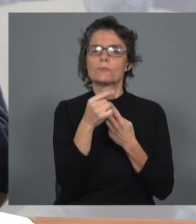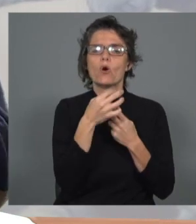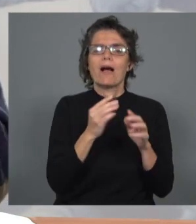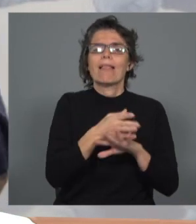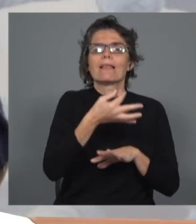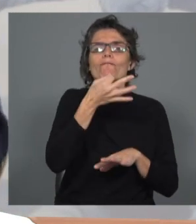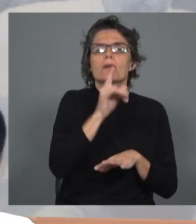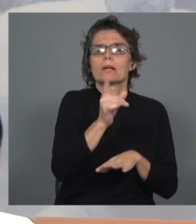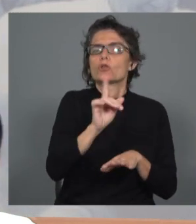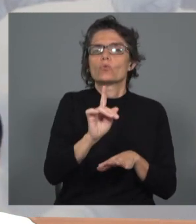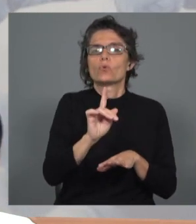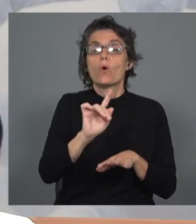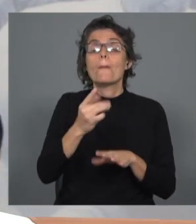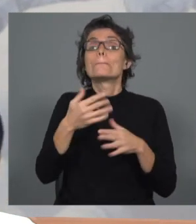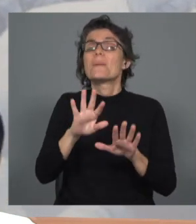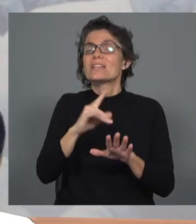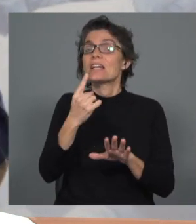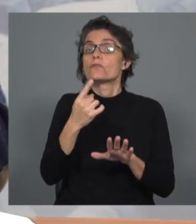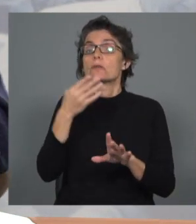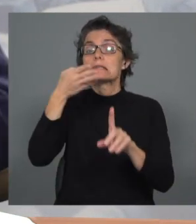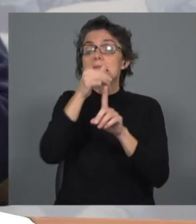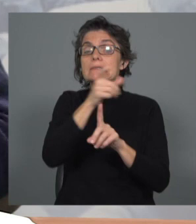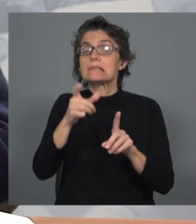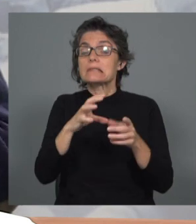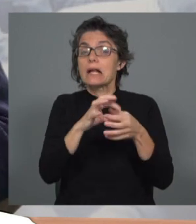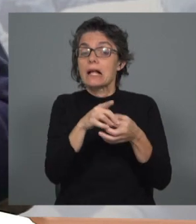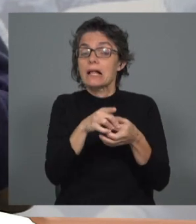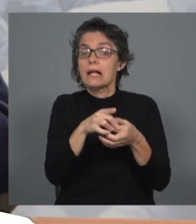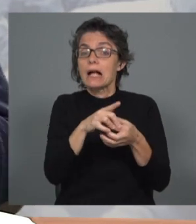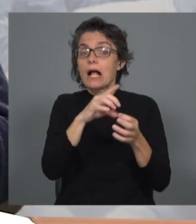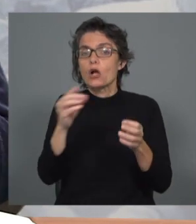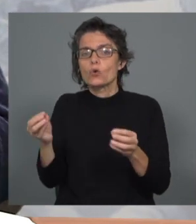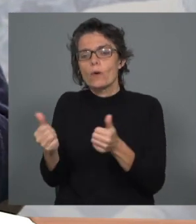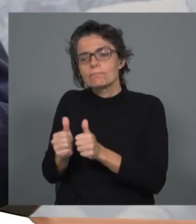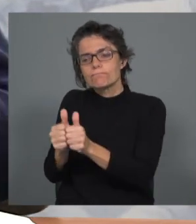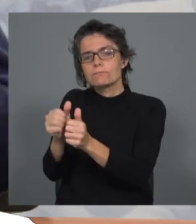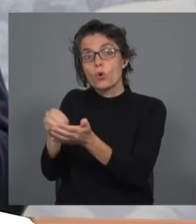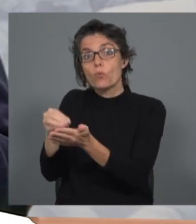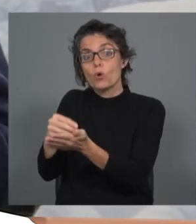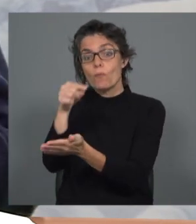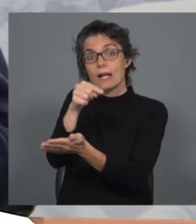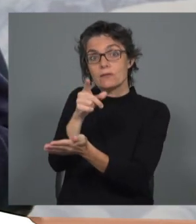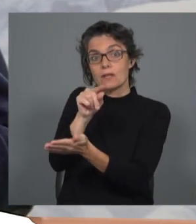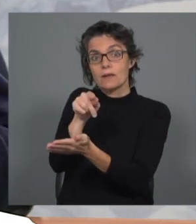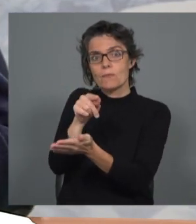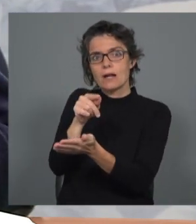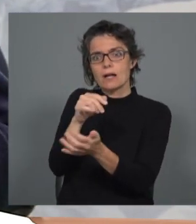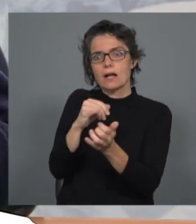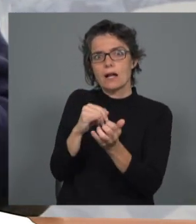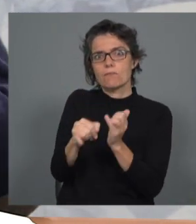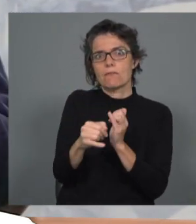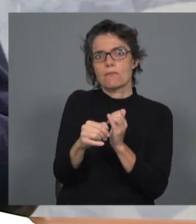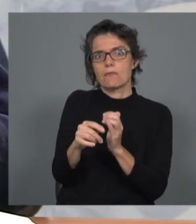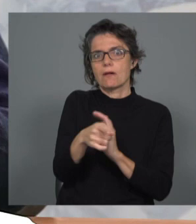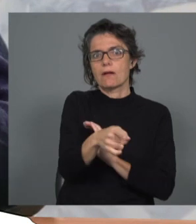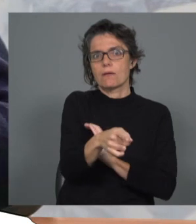os missionários estarem com os pobres já representa um desafio para os poderes vigentes. Às vezes